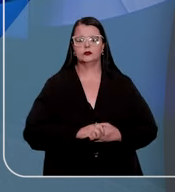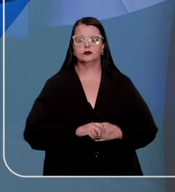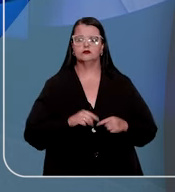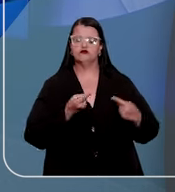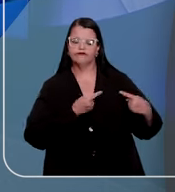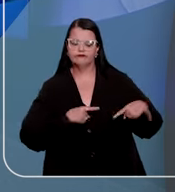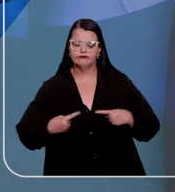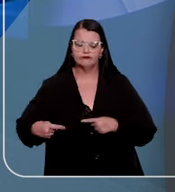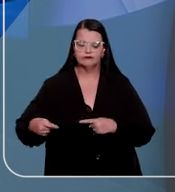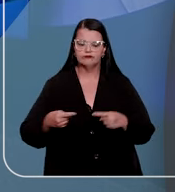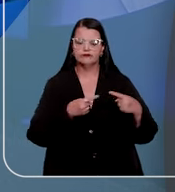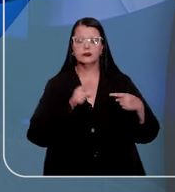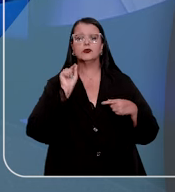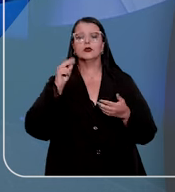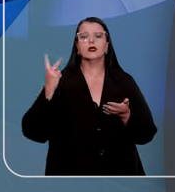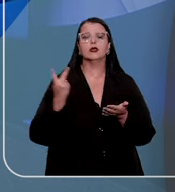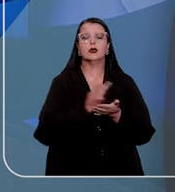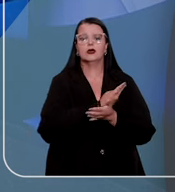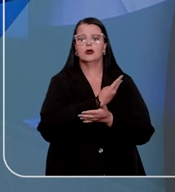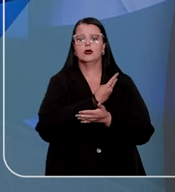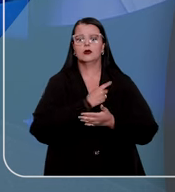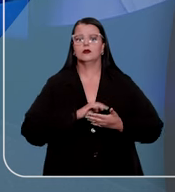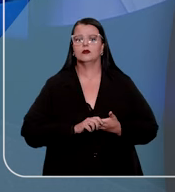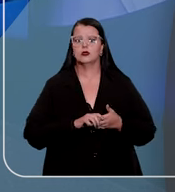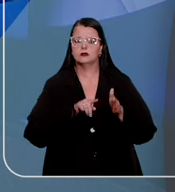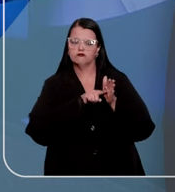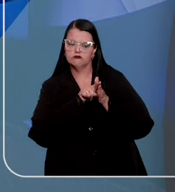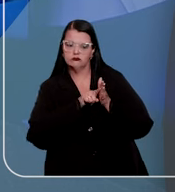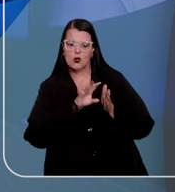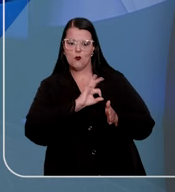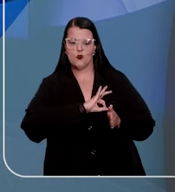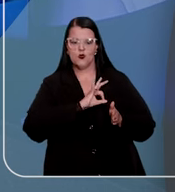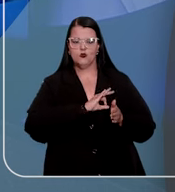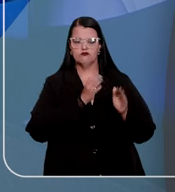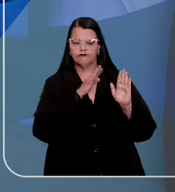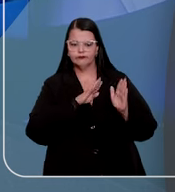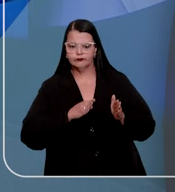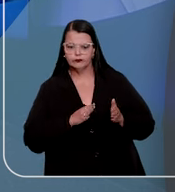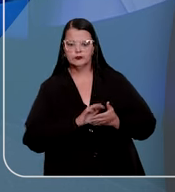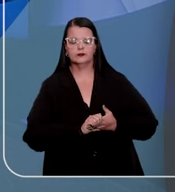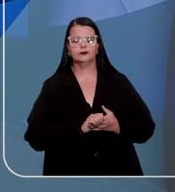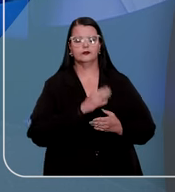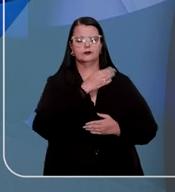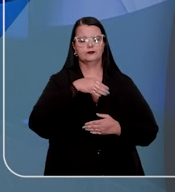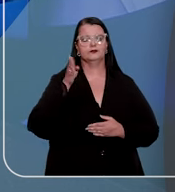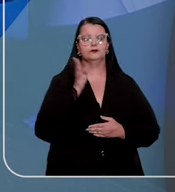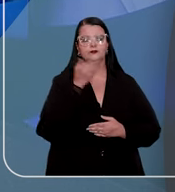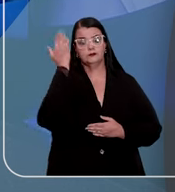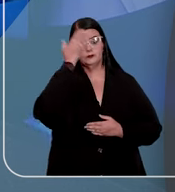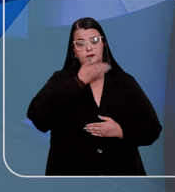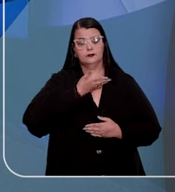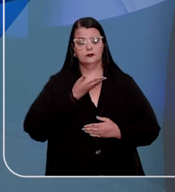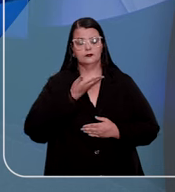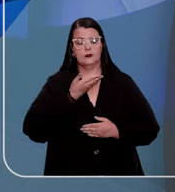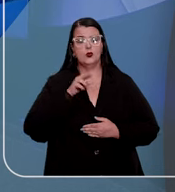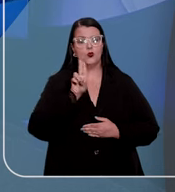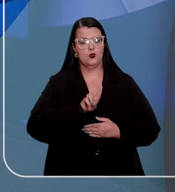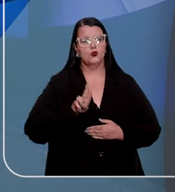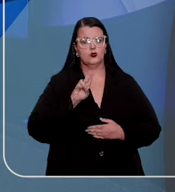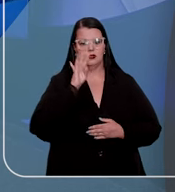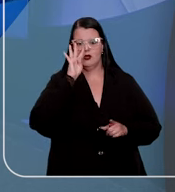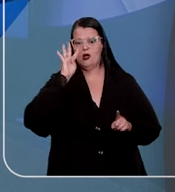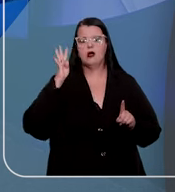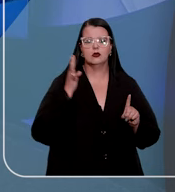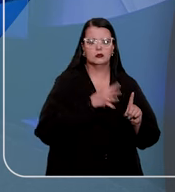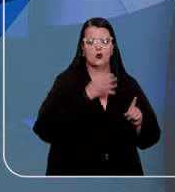do confronto de versões sobre o que aconteceu em uma abordagem policial, a sexta turma declarou a nulidade das provas usadas